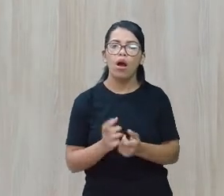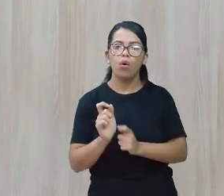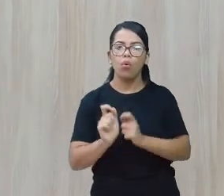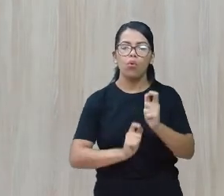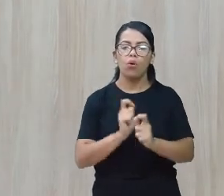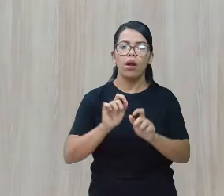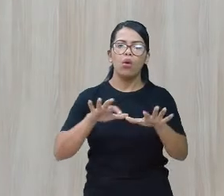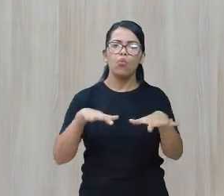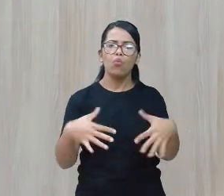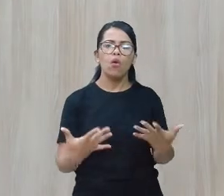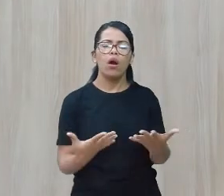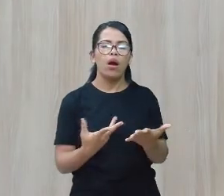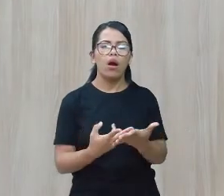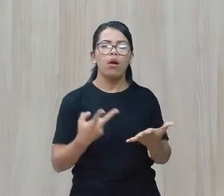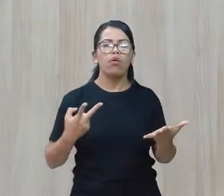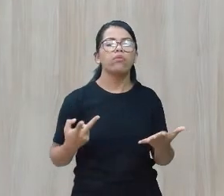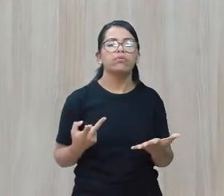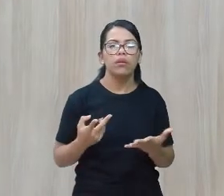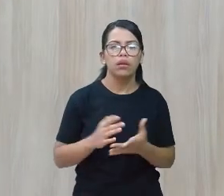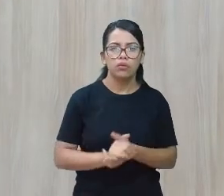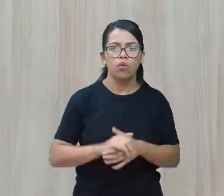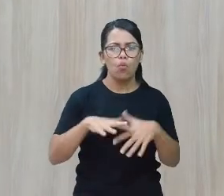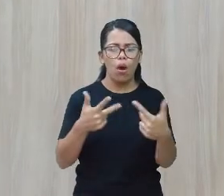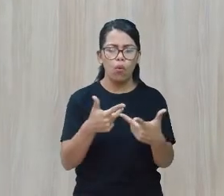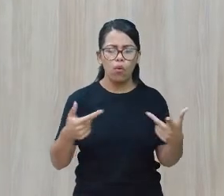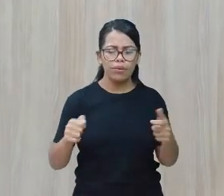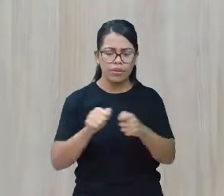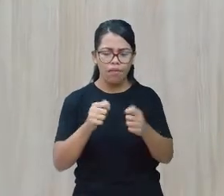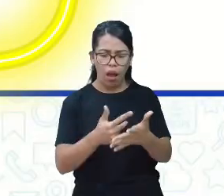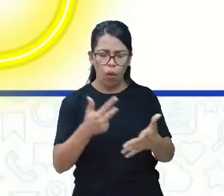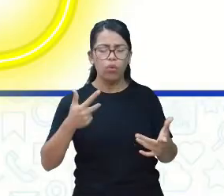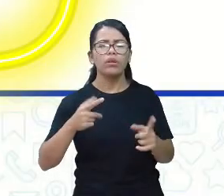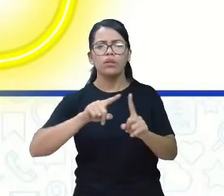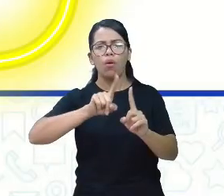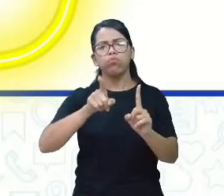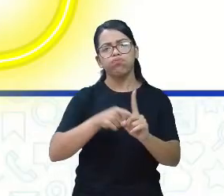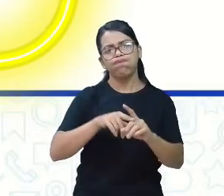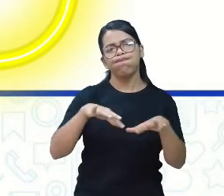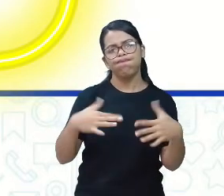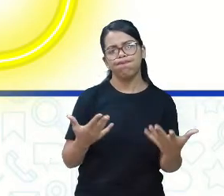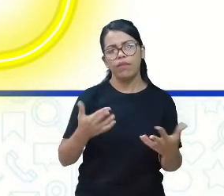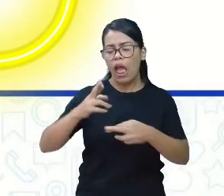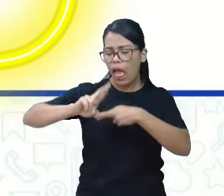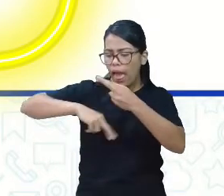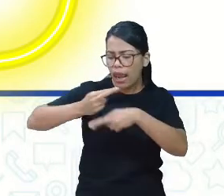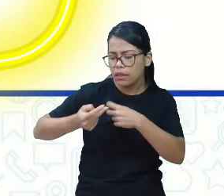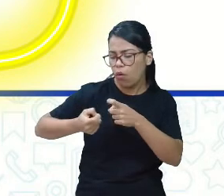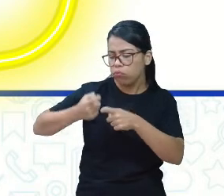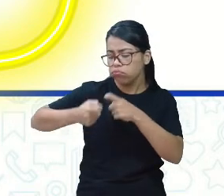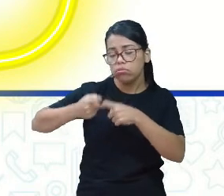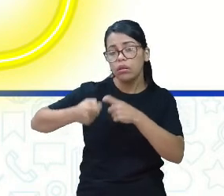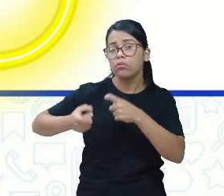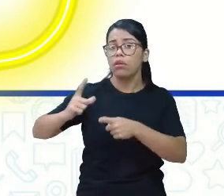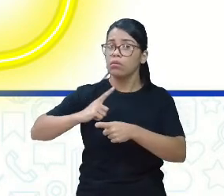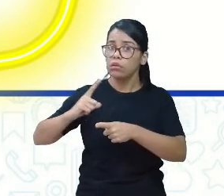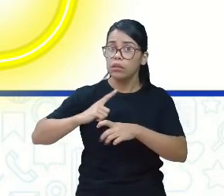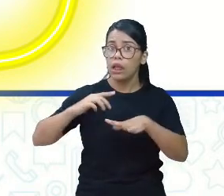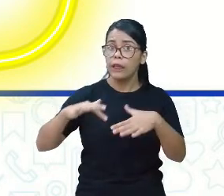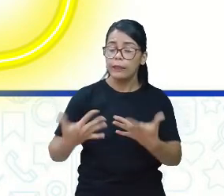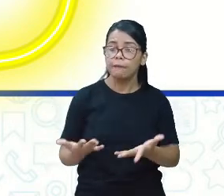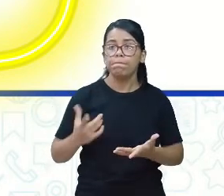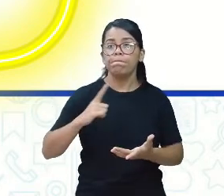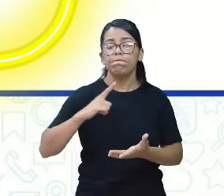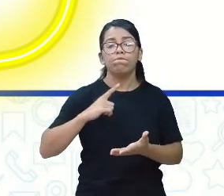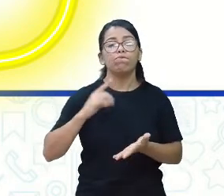grandes pesquisas, que causam uma gravidez indesejada? Então, essa relação sexual, quando é acompanhada de